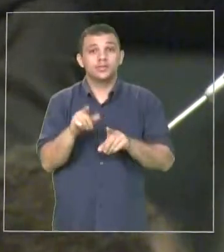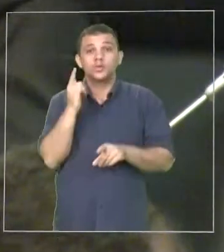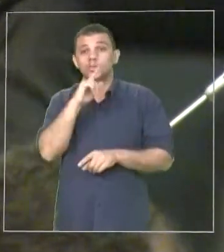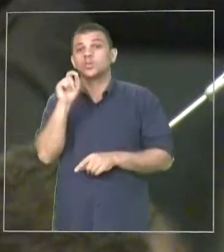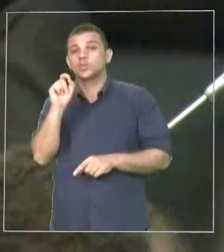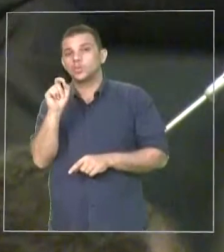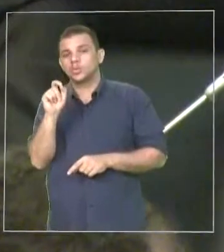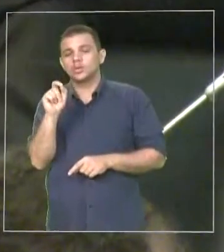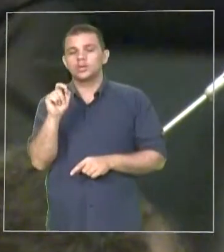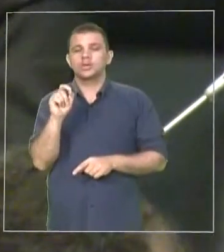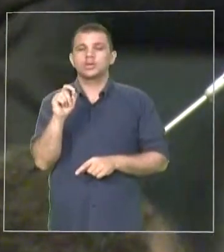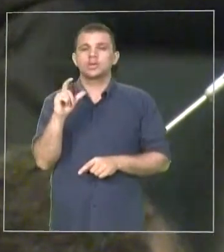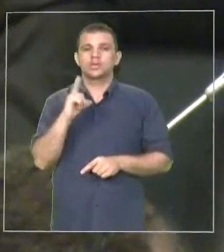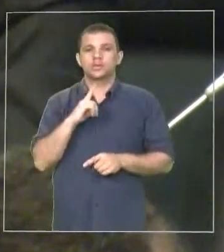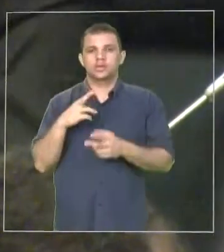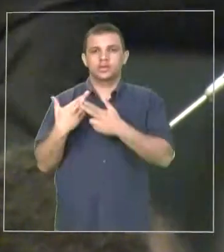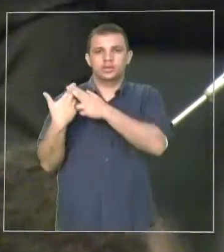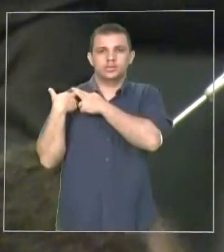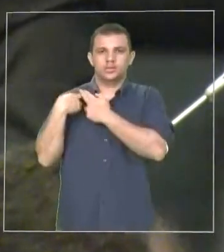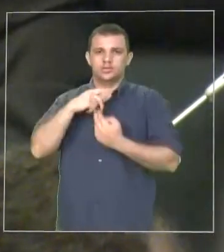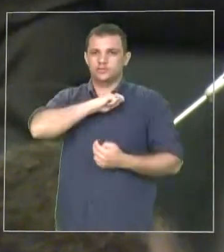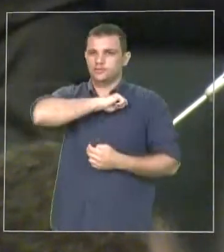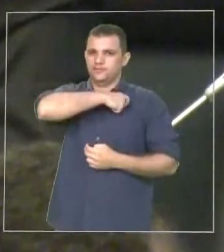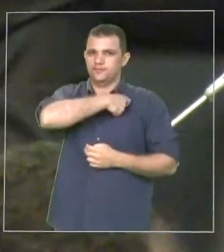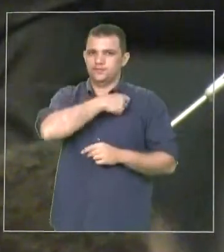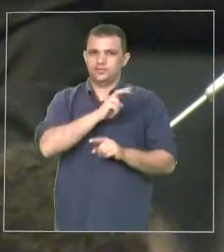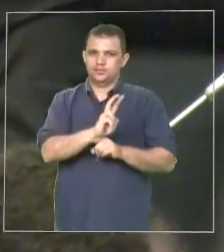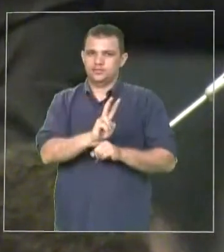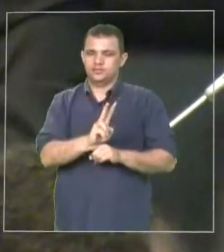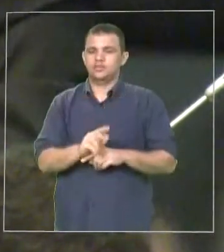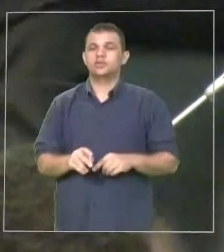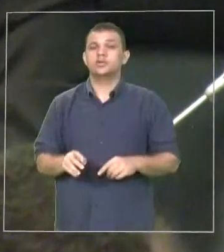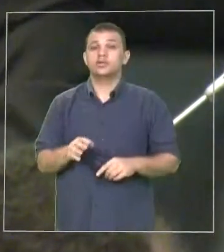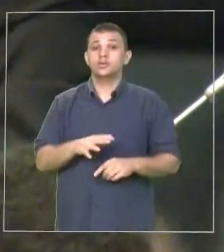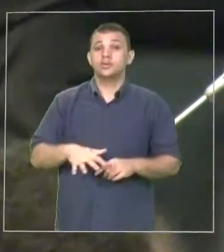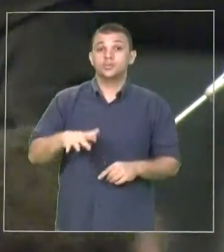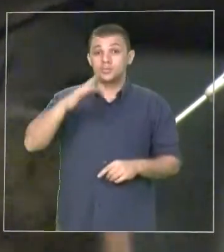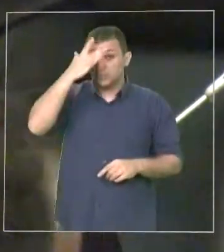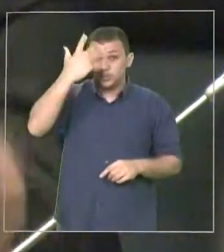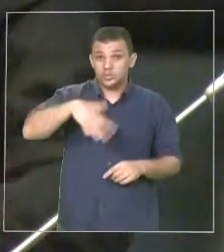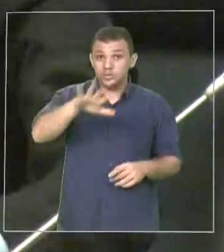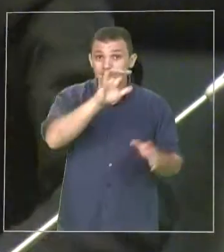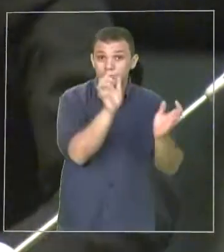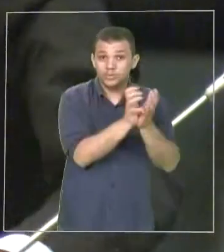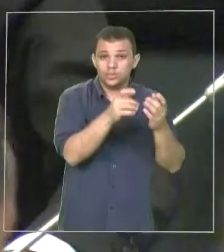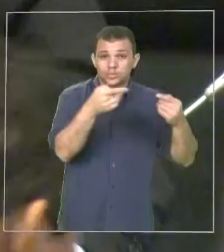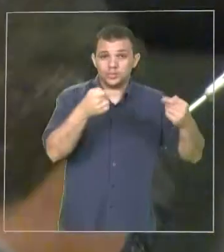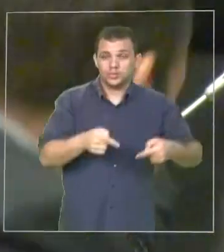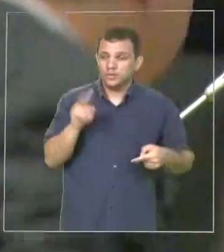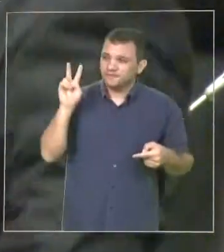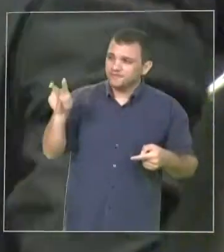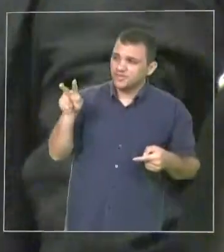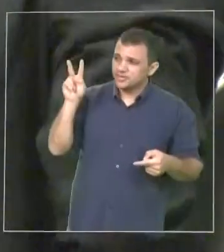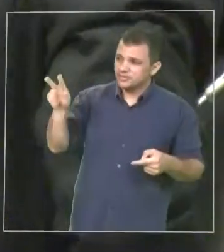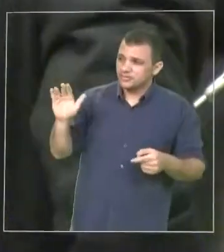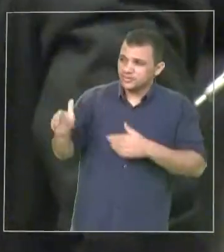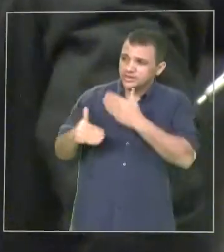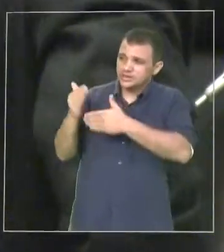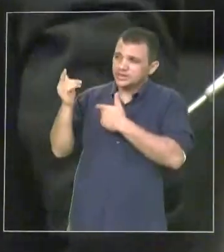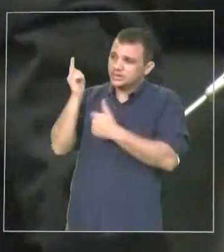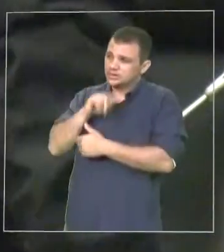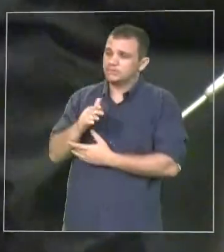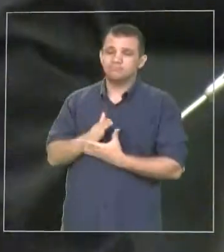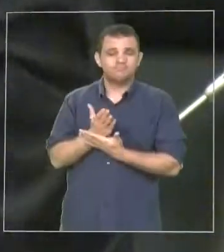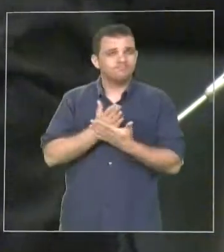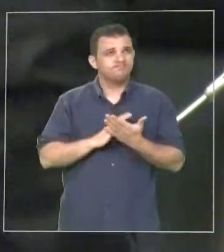manter a responsabilidade fiscal. Isso incomoda, porque se forem esperar